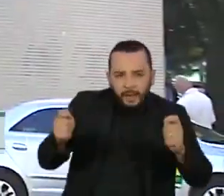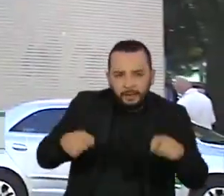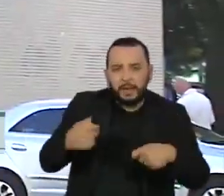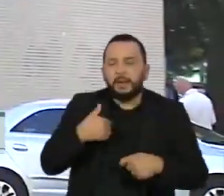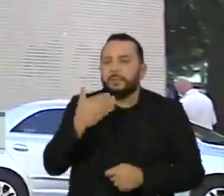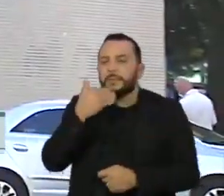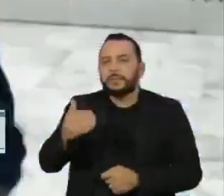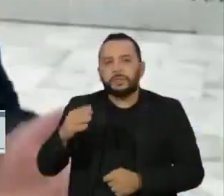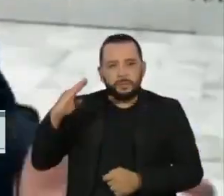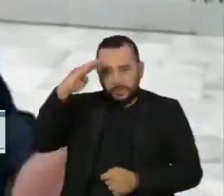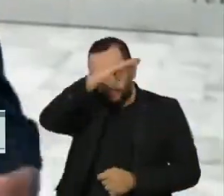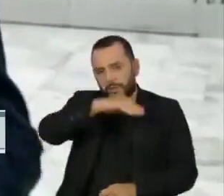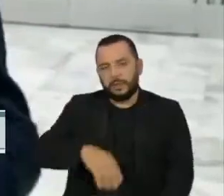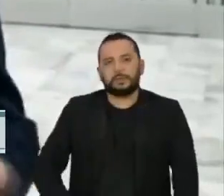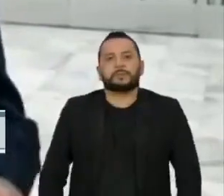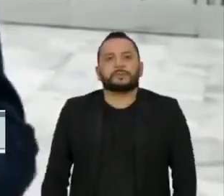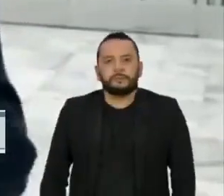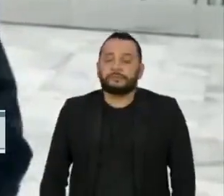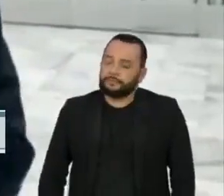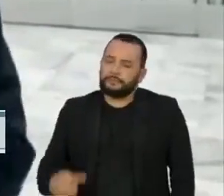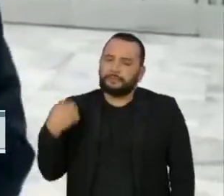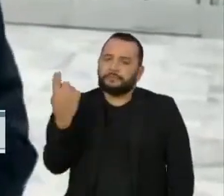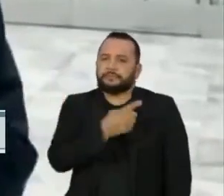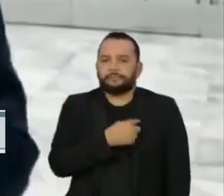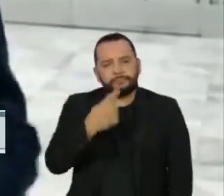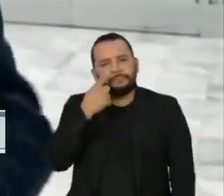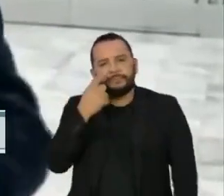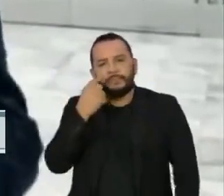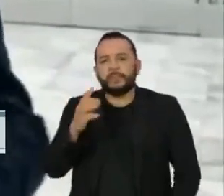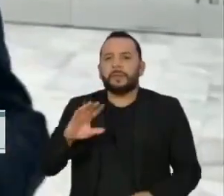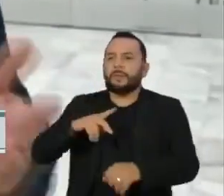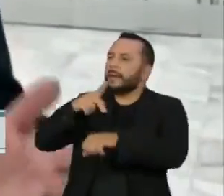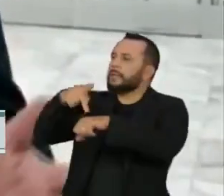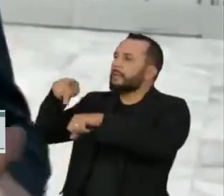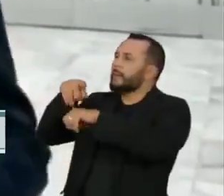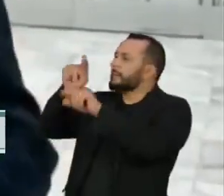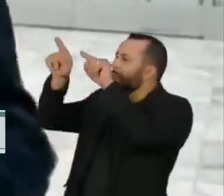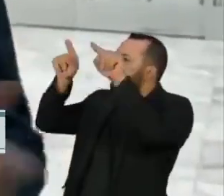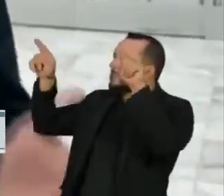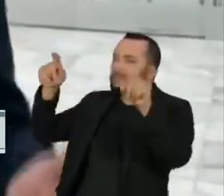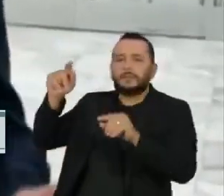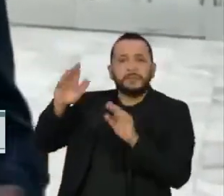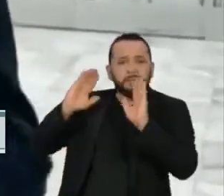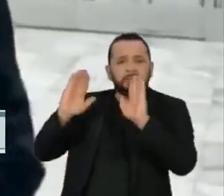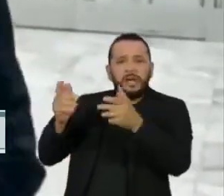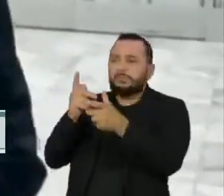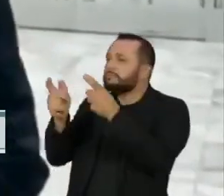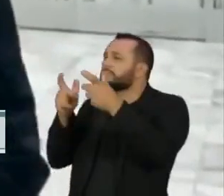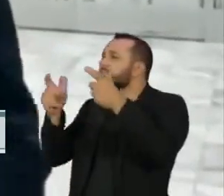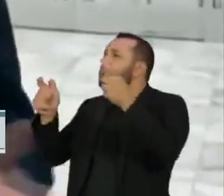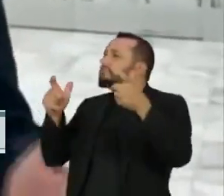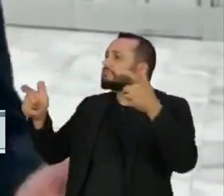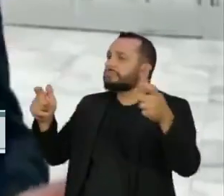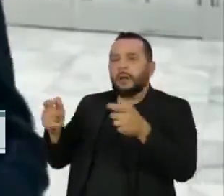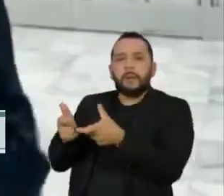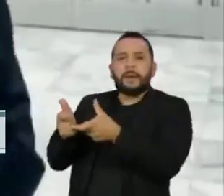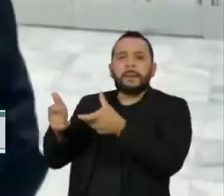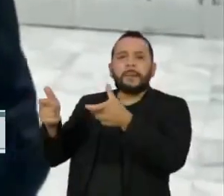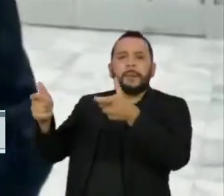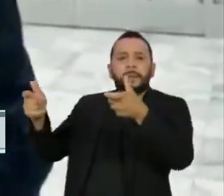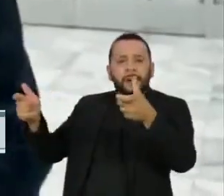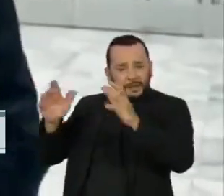pedido de Bolsonaro. O presidente acompanha o cenário internacional, vê que em outros países onde a campanha de vacinação já